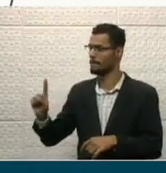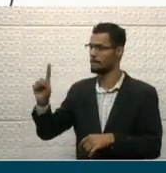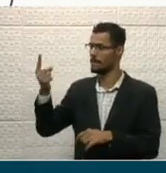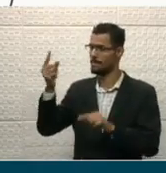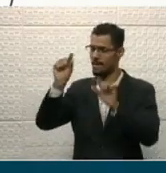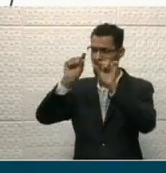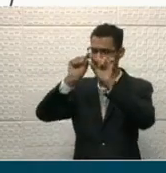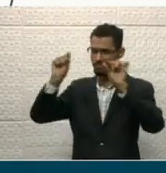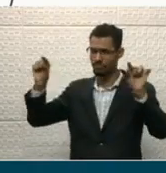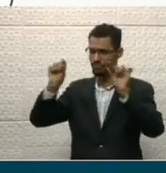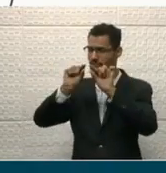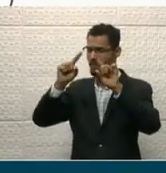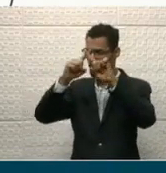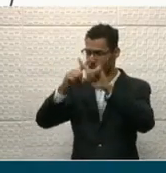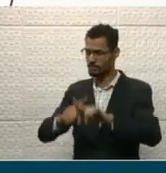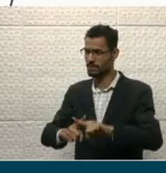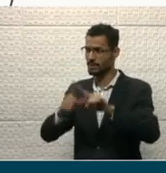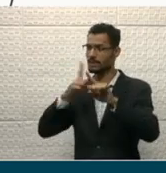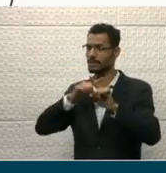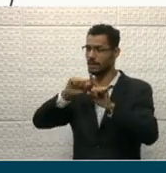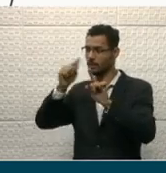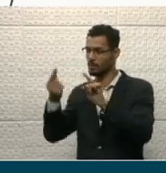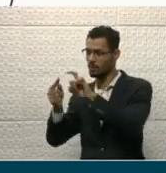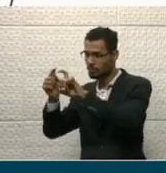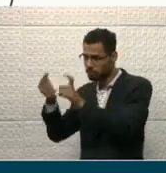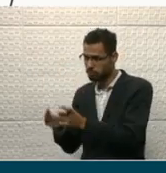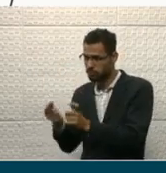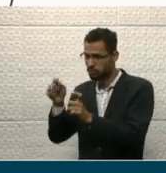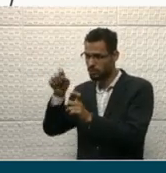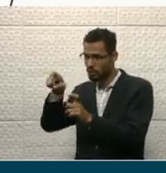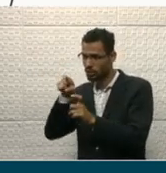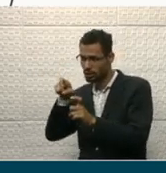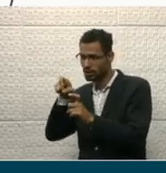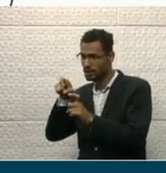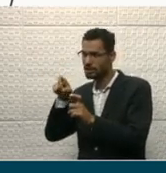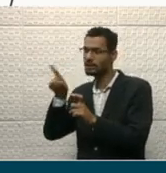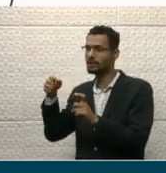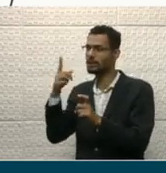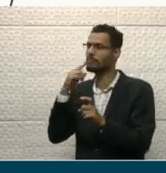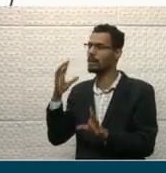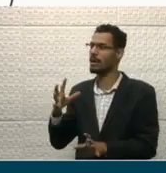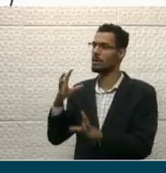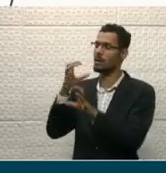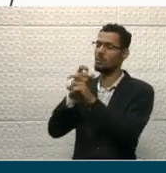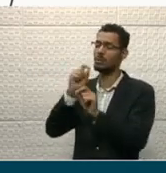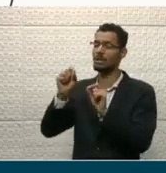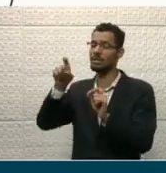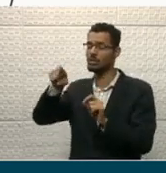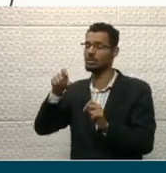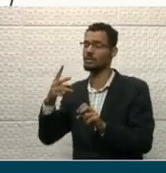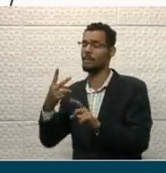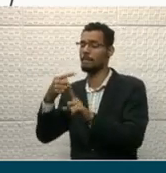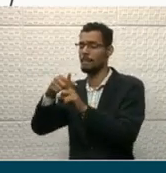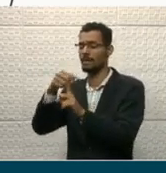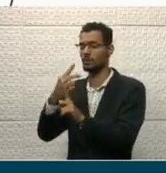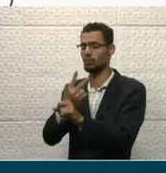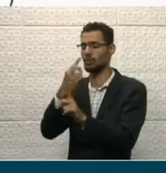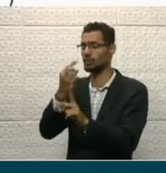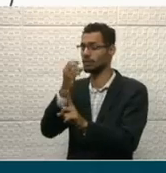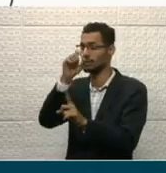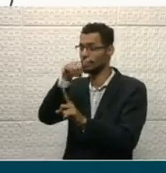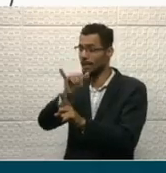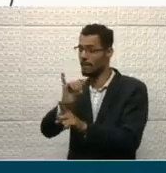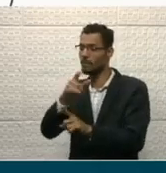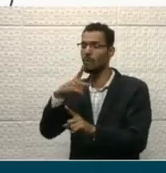primeira matriz pelo vetor coluna. Vou obter como resultado x mais 2y, que é a